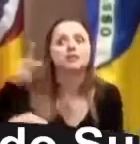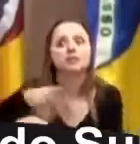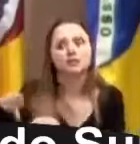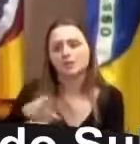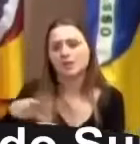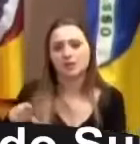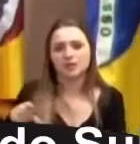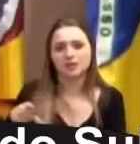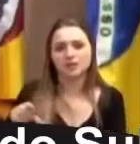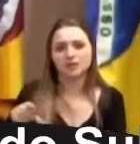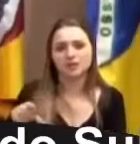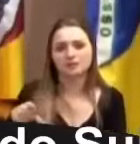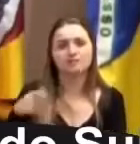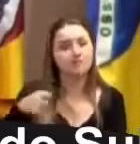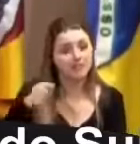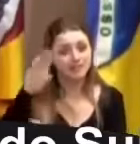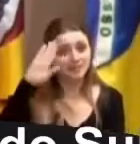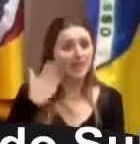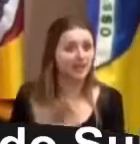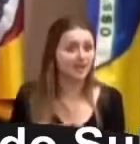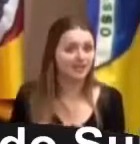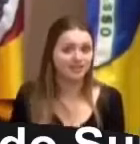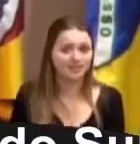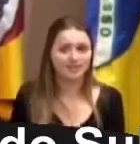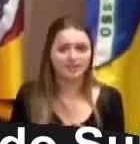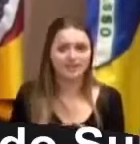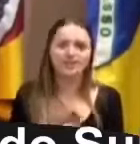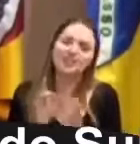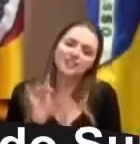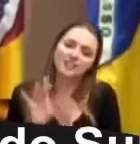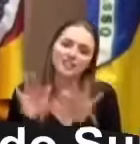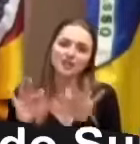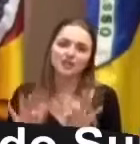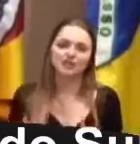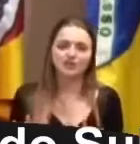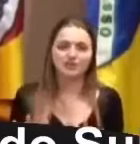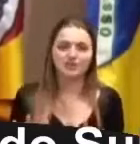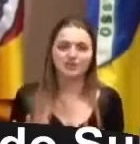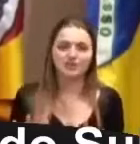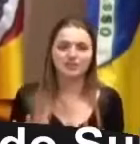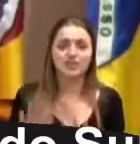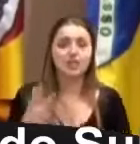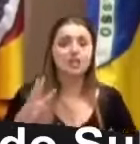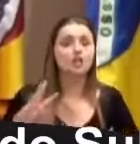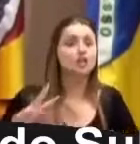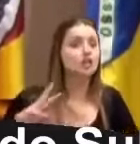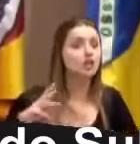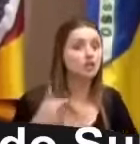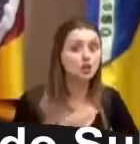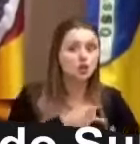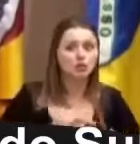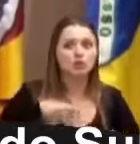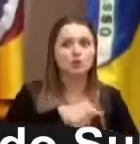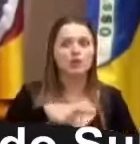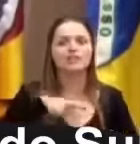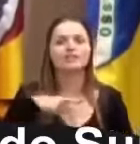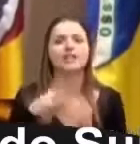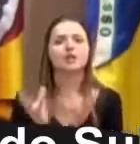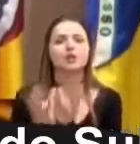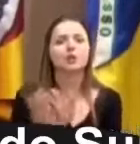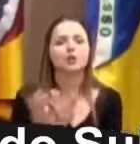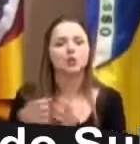país. Temos que ter confiança. E para finalizar, todo país tem